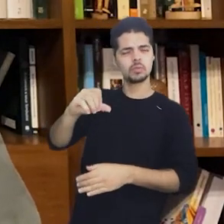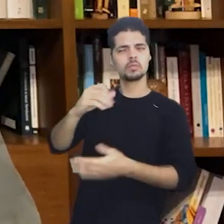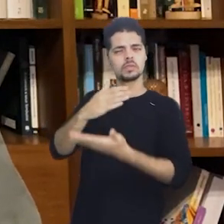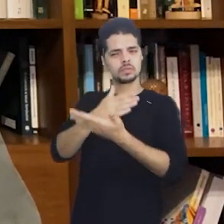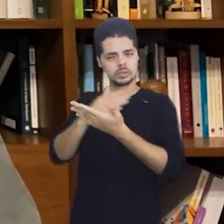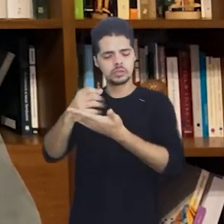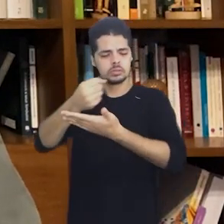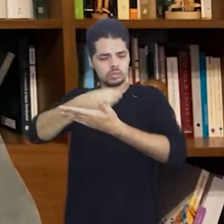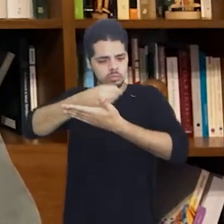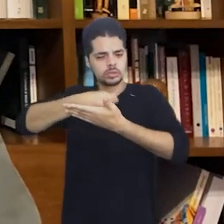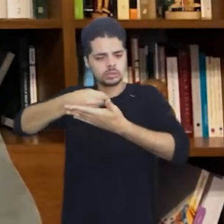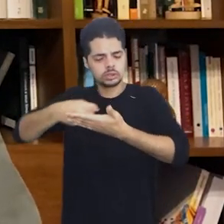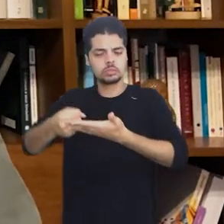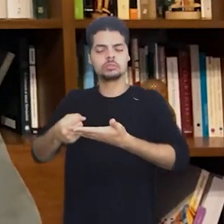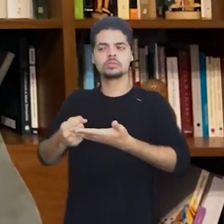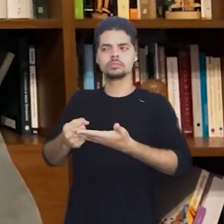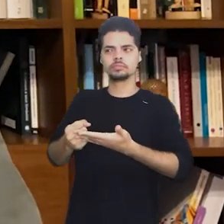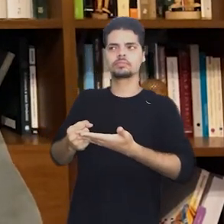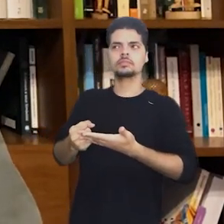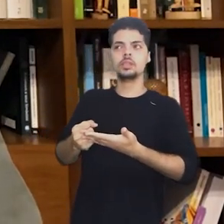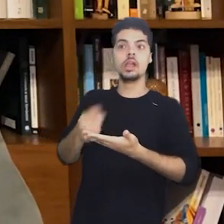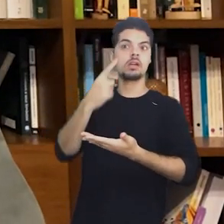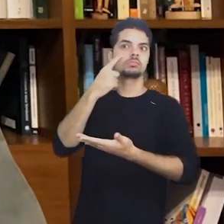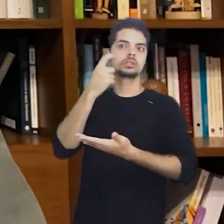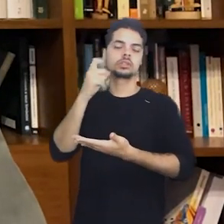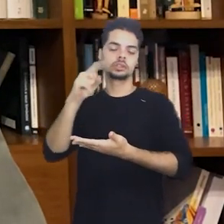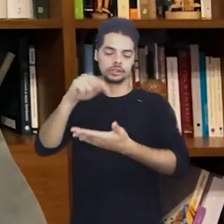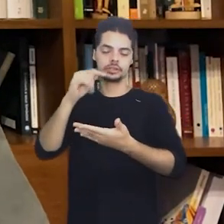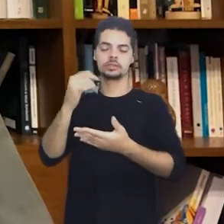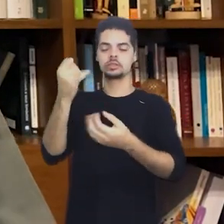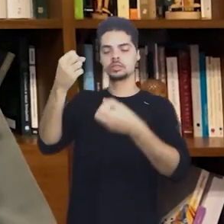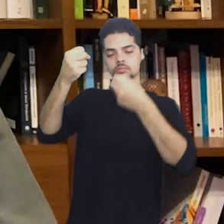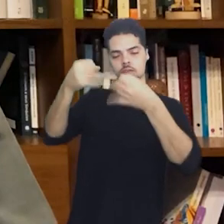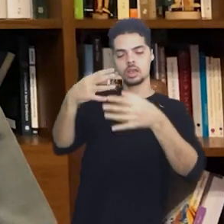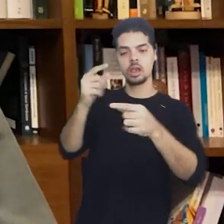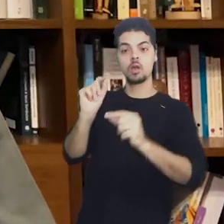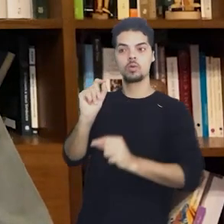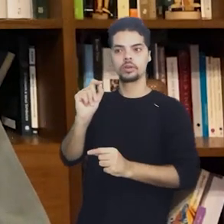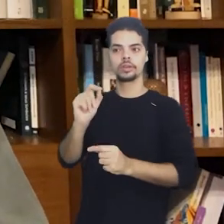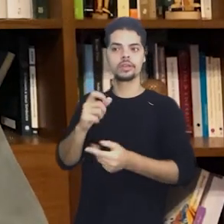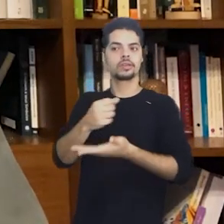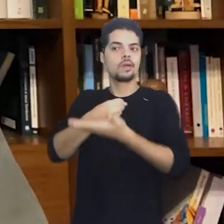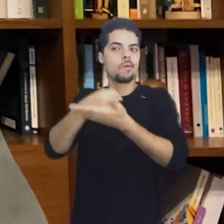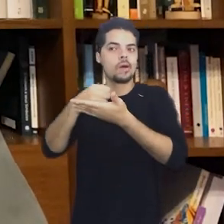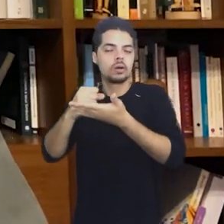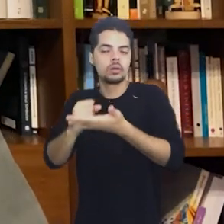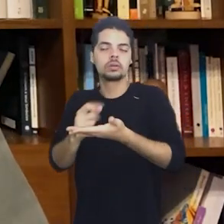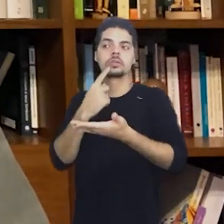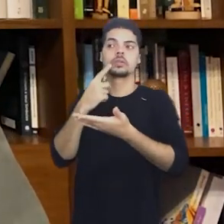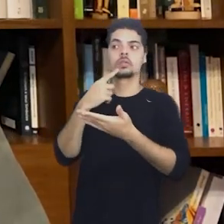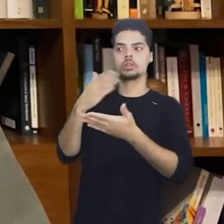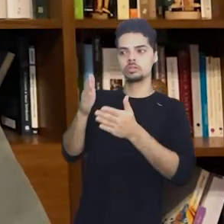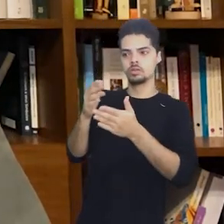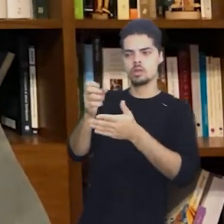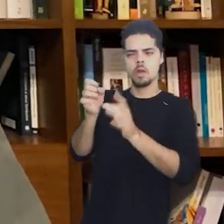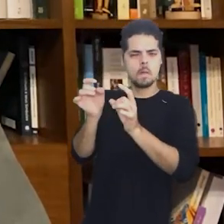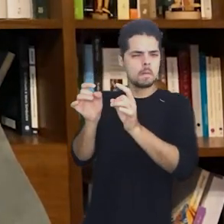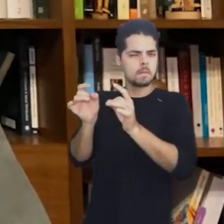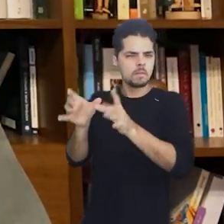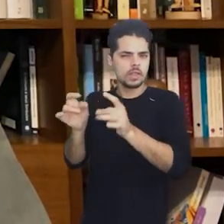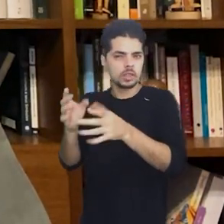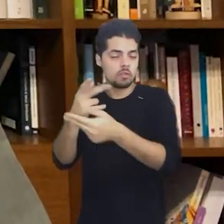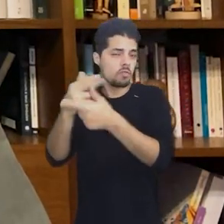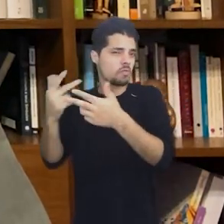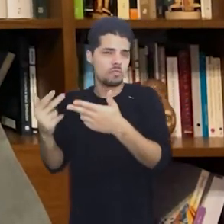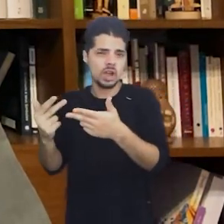1880 por Teotônio Meireles da Silva além de uma interpretação sobre o episódio o autor